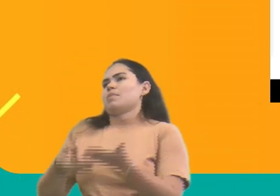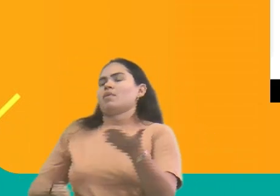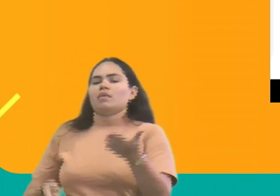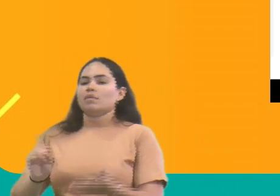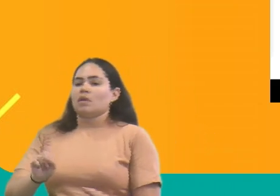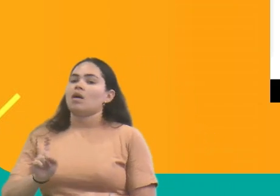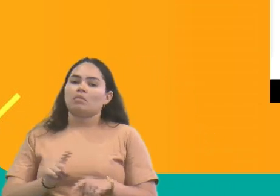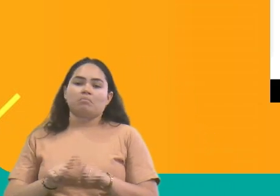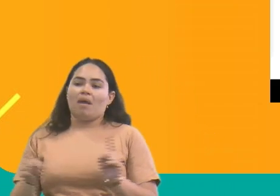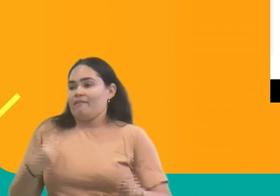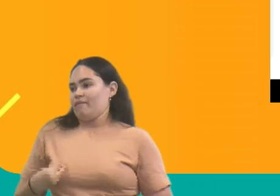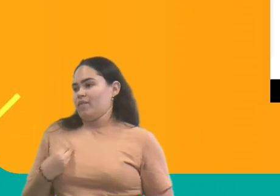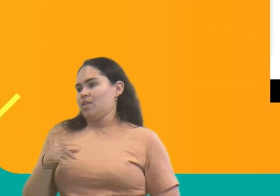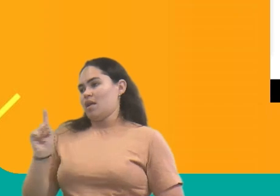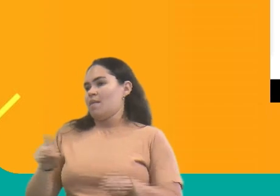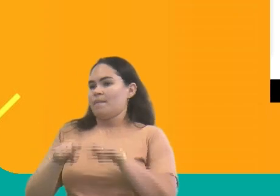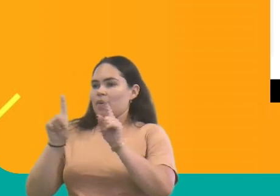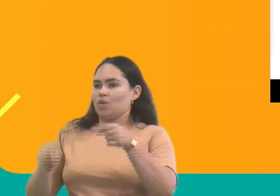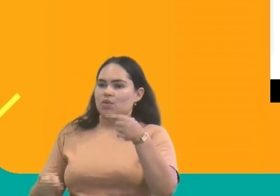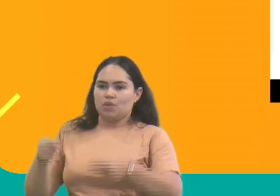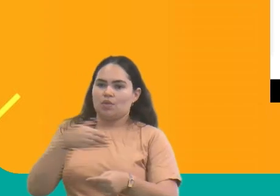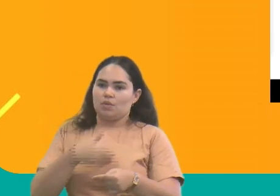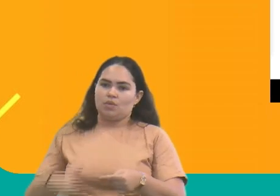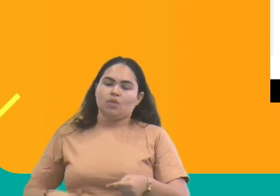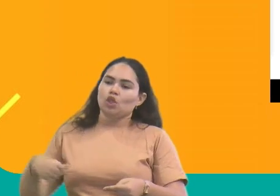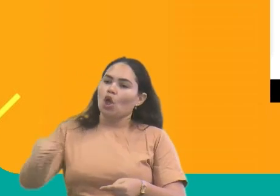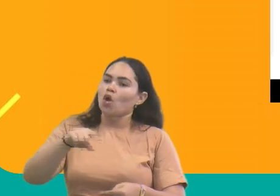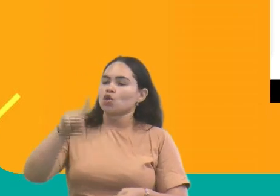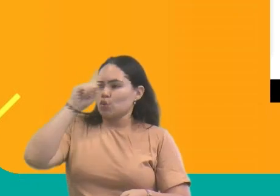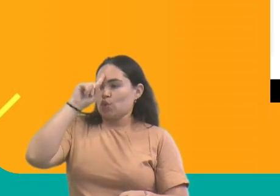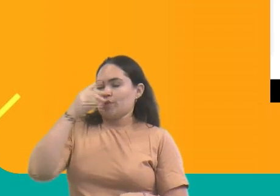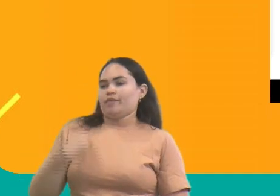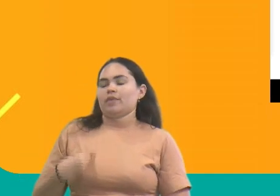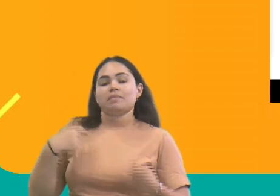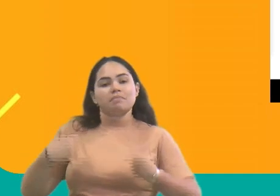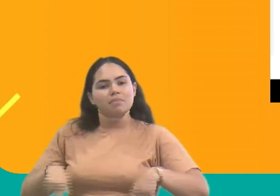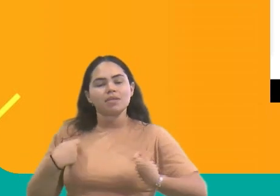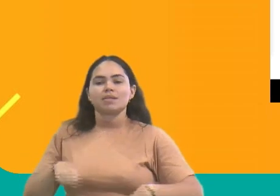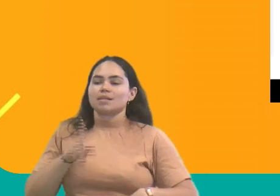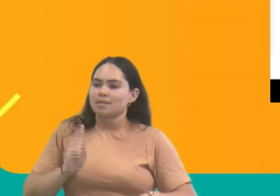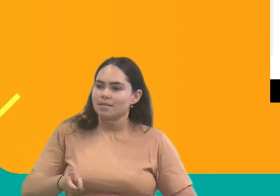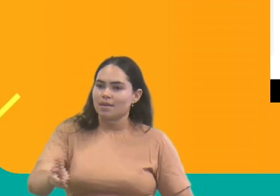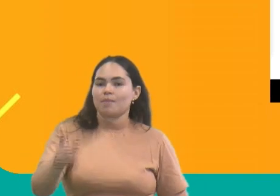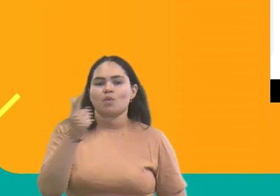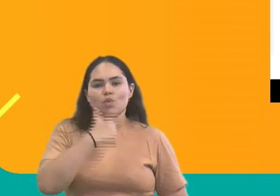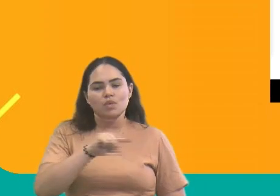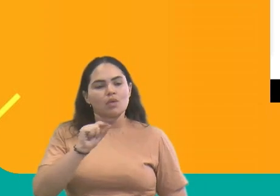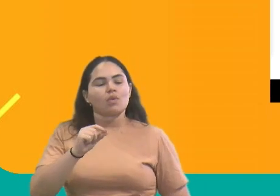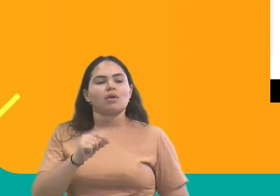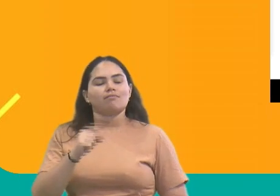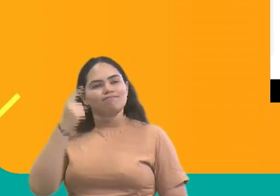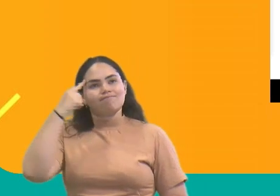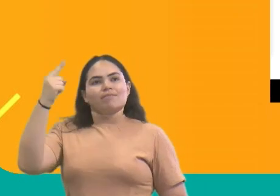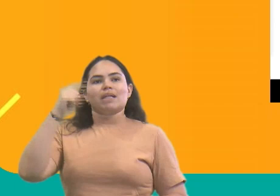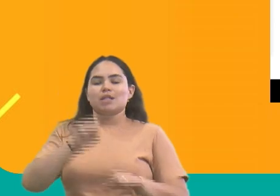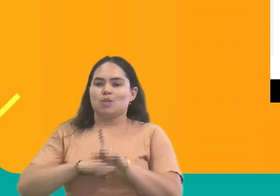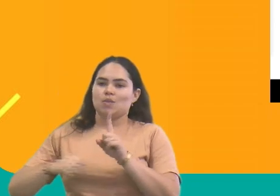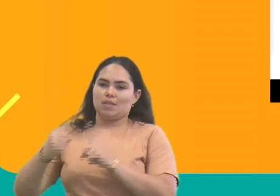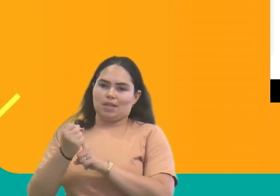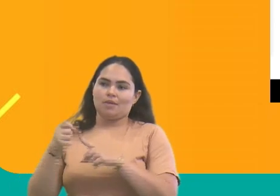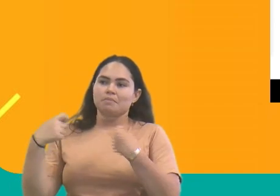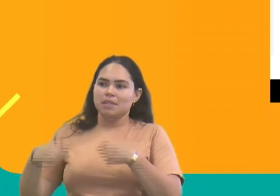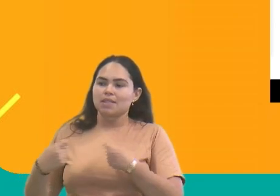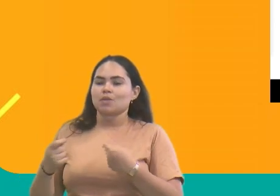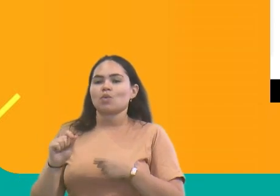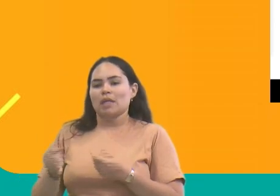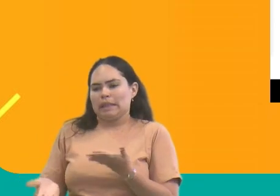porque, sim, é uma política pública que nós precisamos exigir e que precisa estar de comum acordo para toda a sociedade. O tratamento